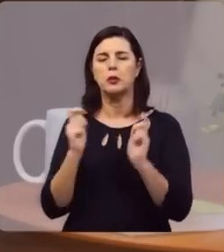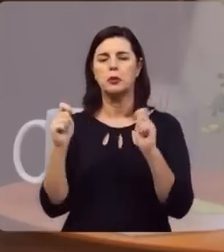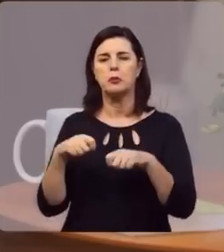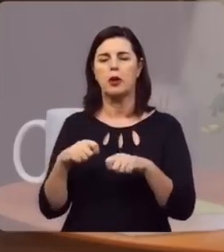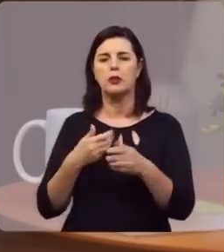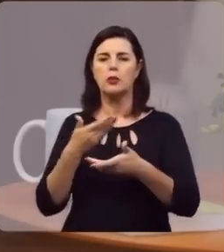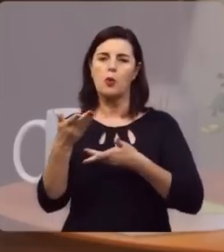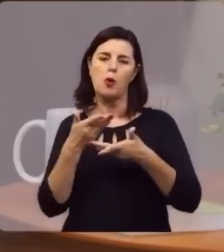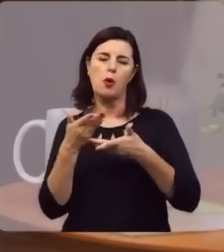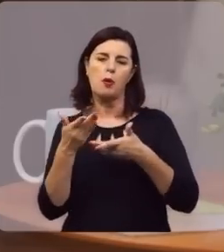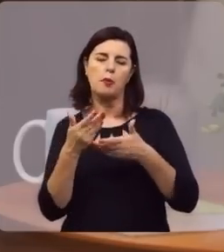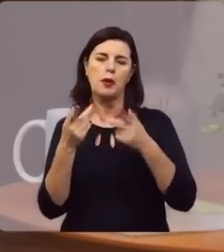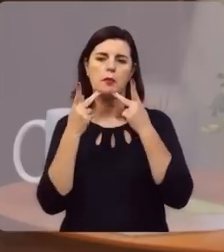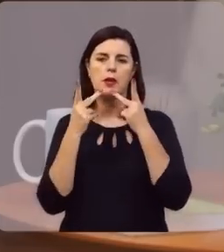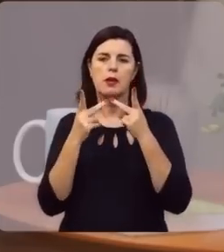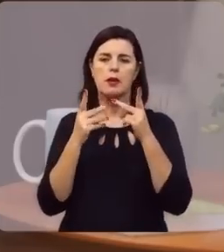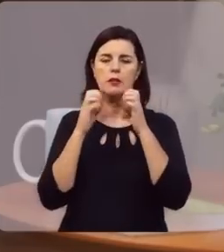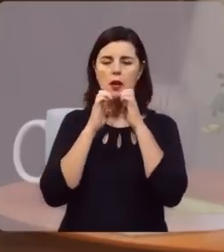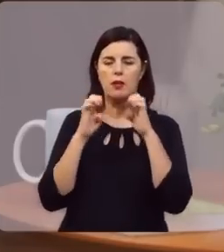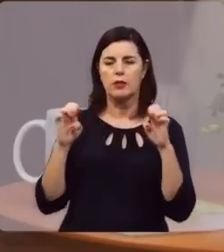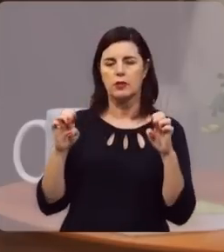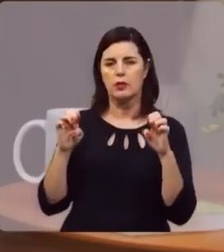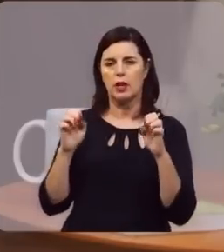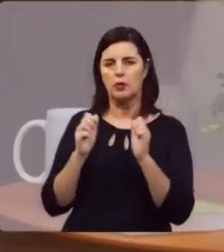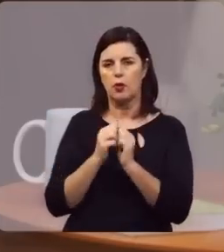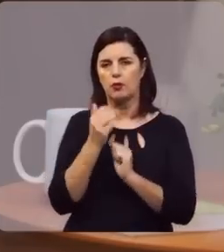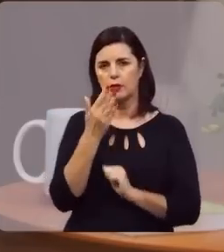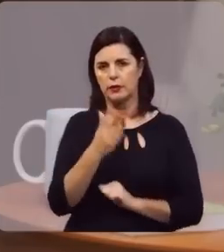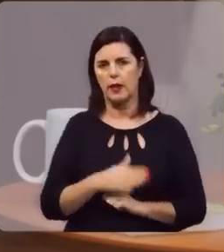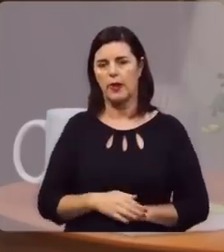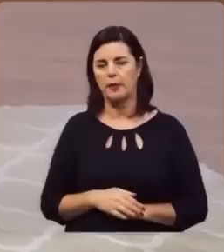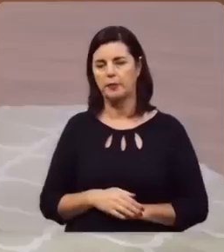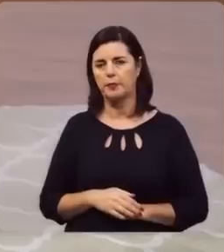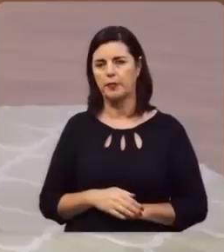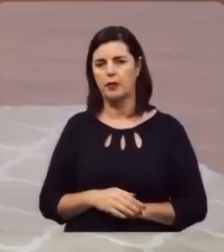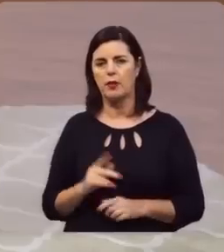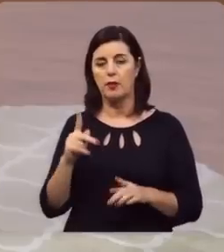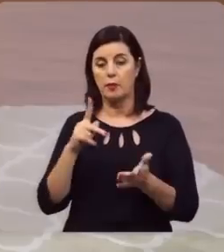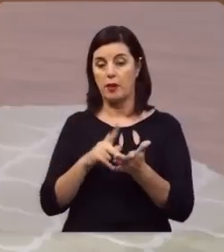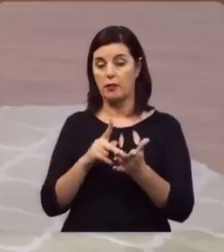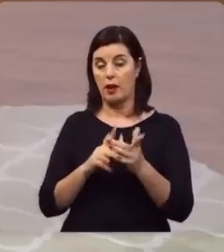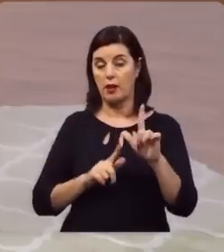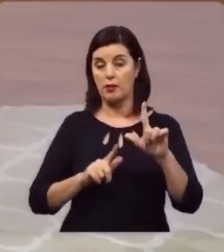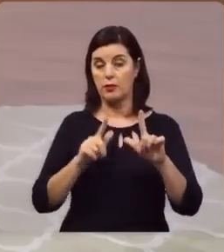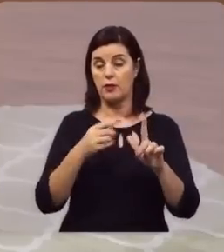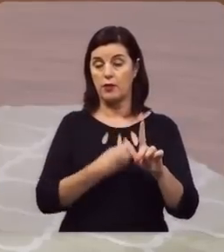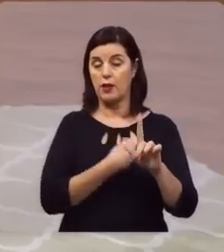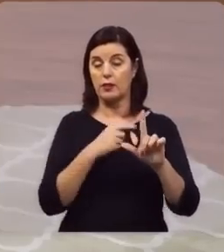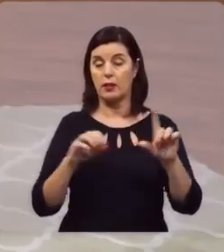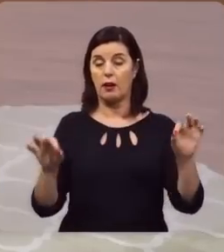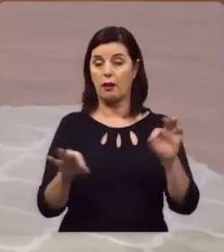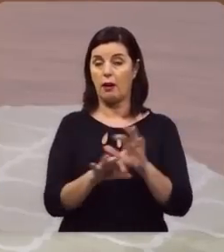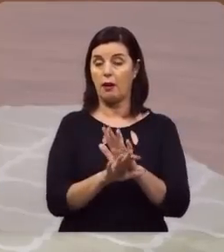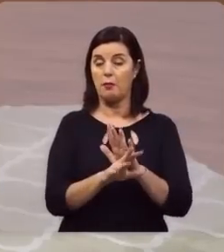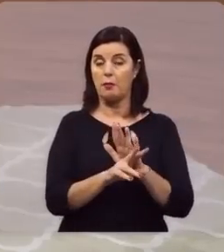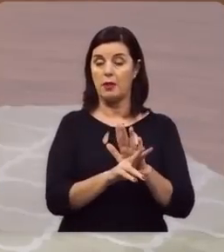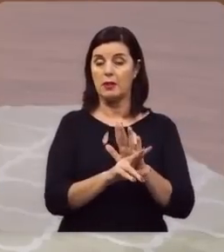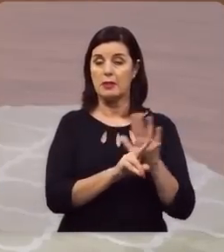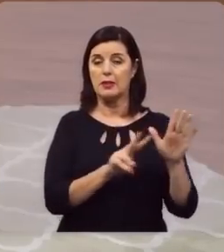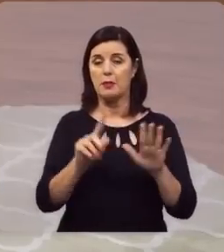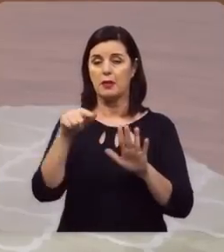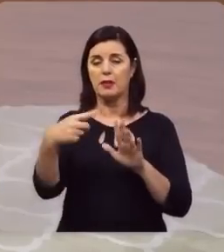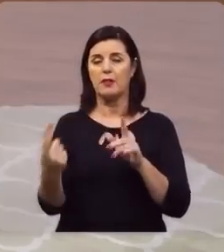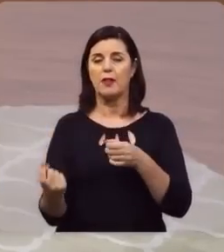estamos aqui compartilhando a mensagem do Evangelho com você o verdade vida vai ficando por aqui mas